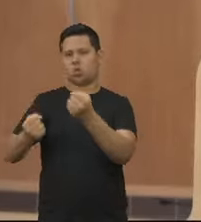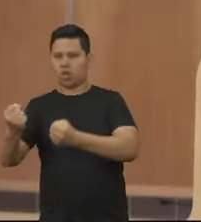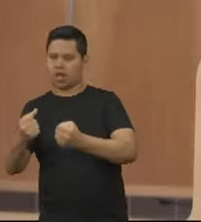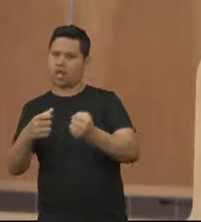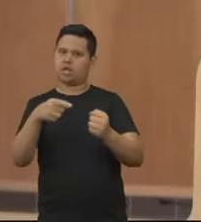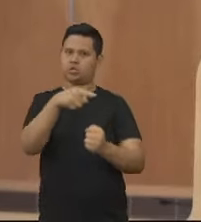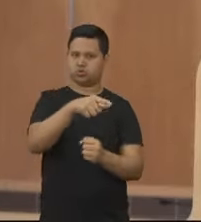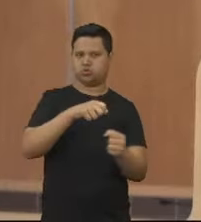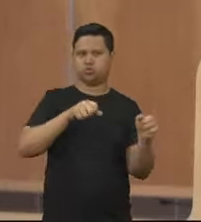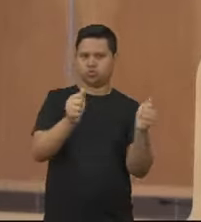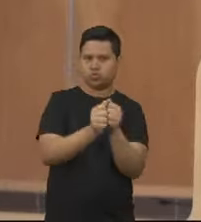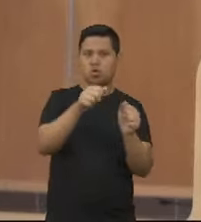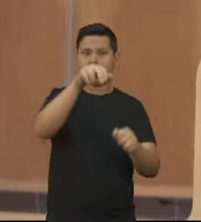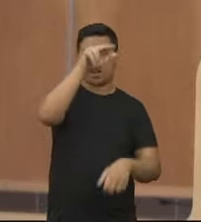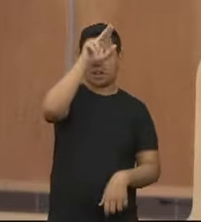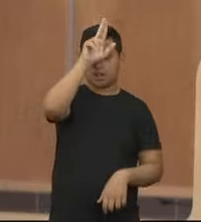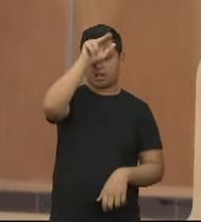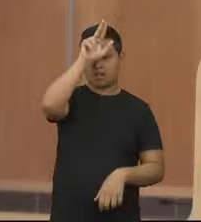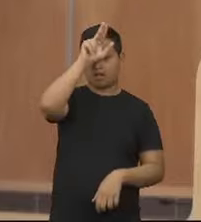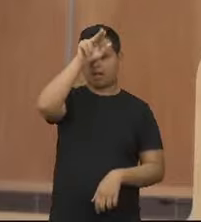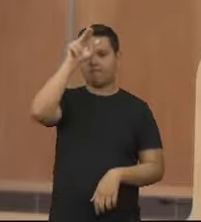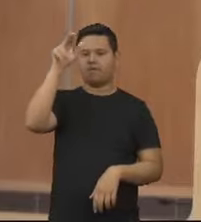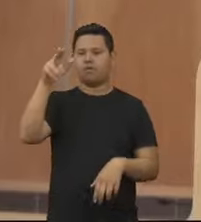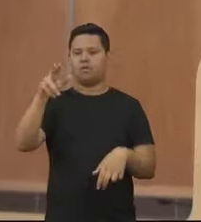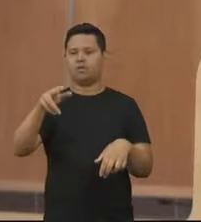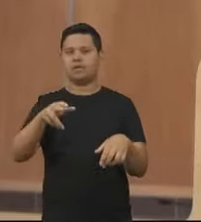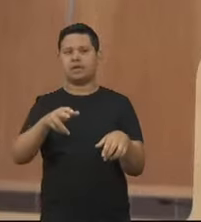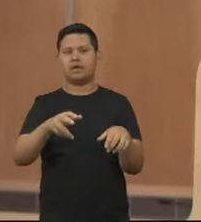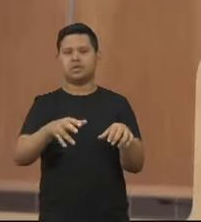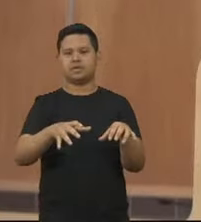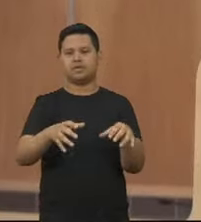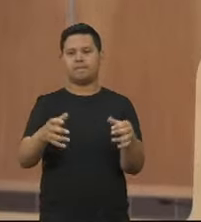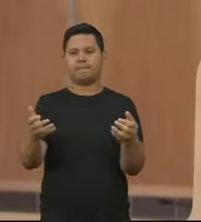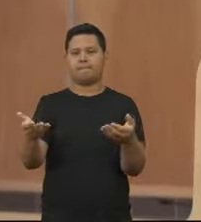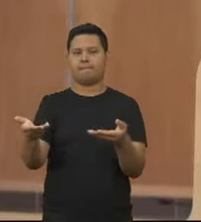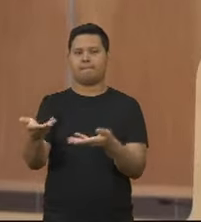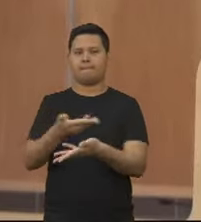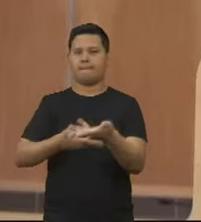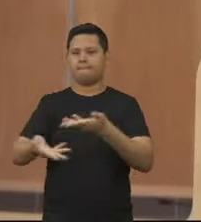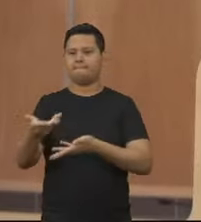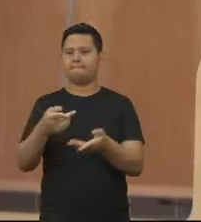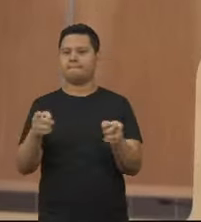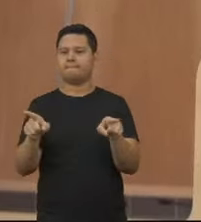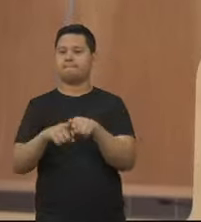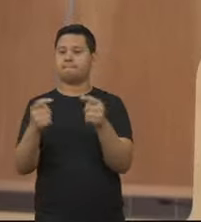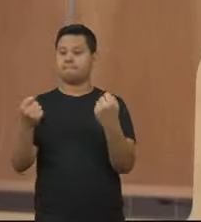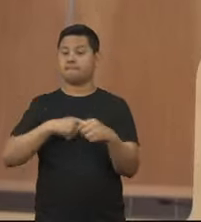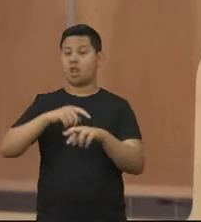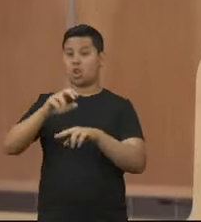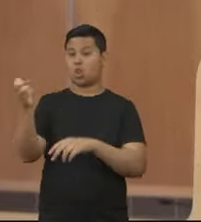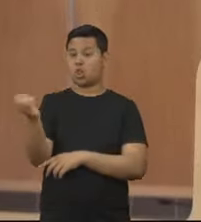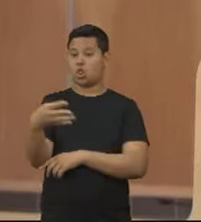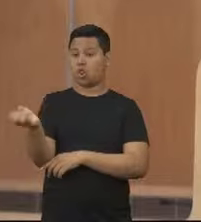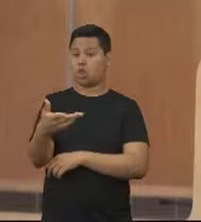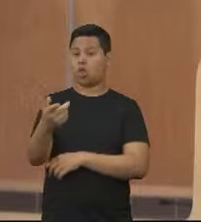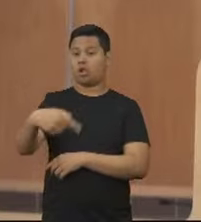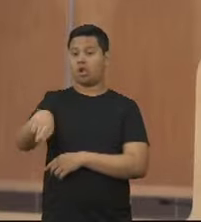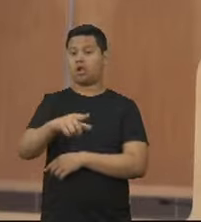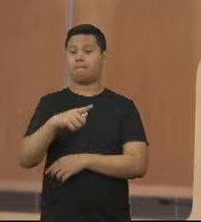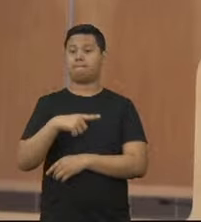cidade, juntamente com um cavalo, uma carroça, é difícil demais. Então, a gente tem que pensar em novos meios, Neto? Da